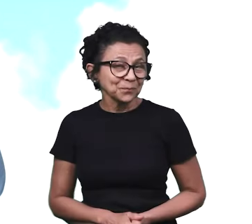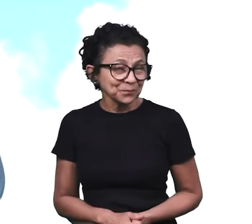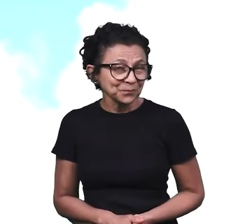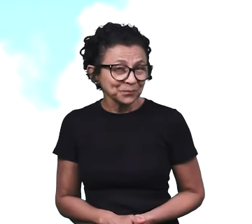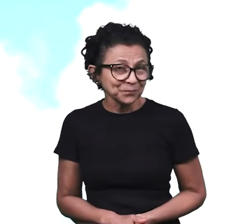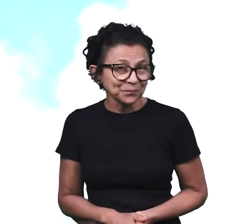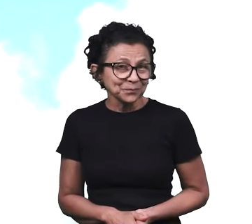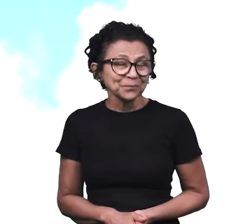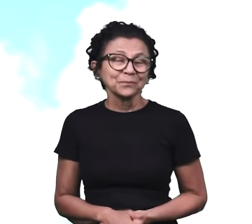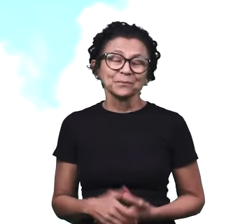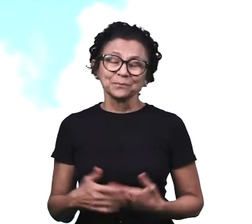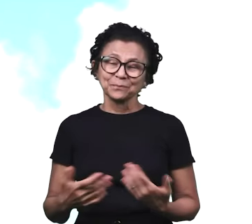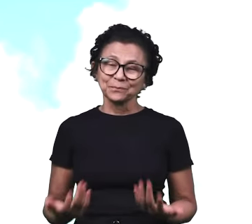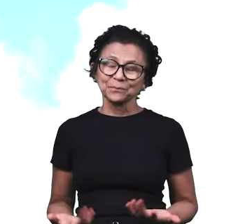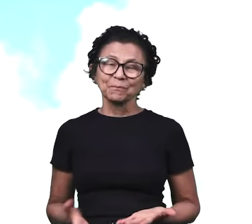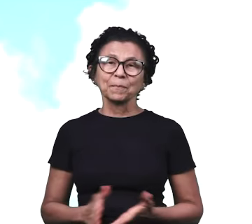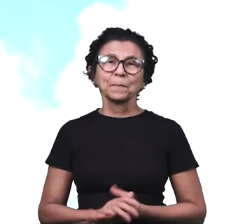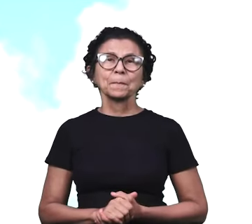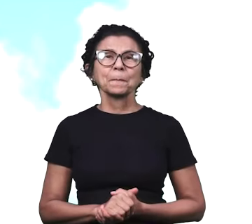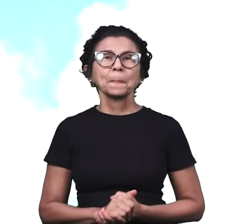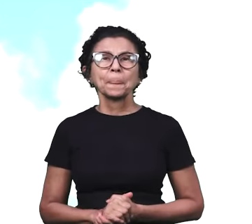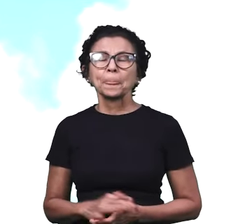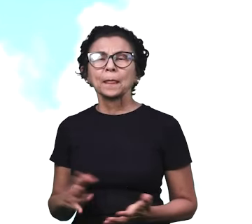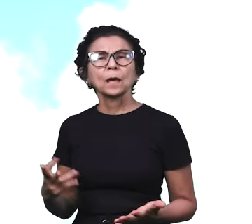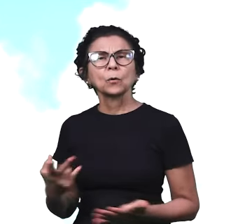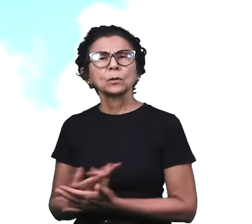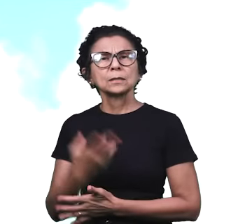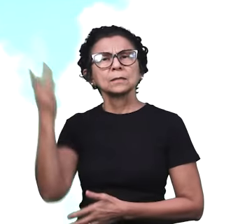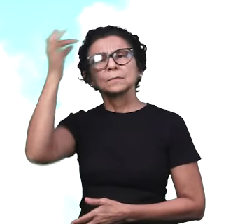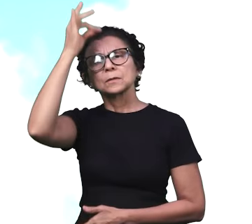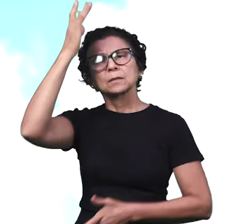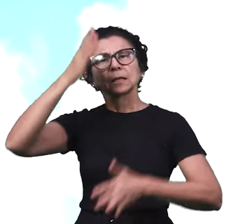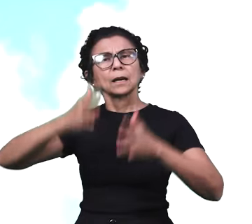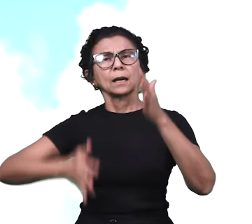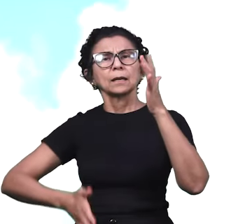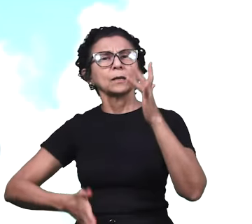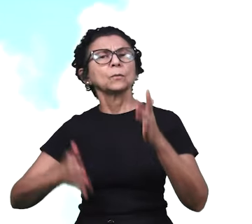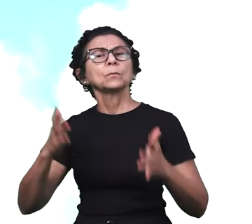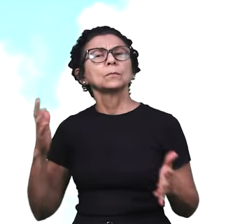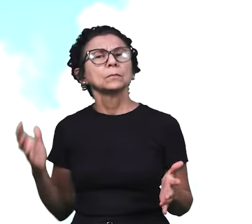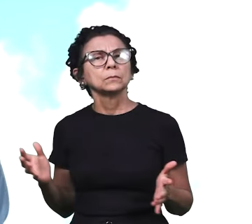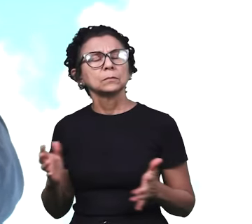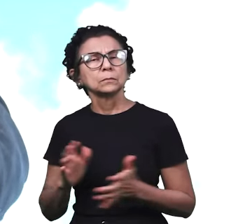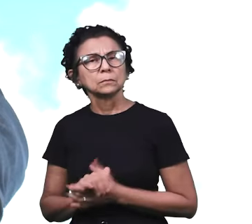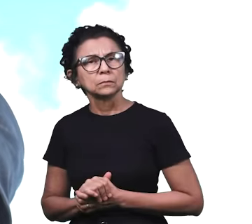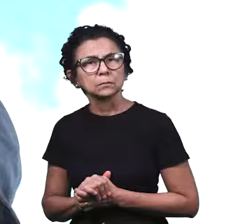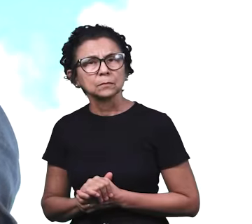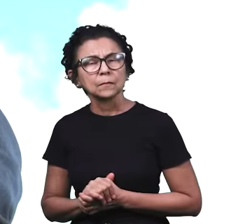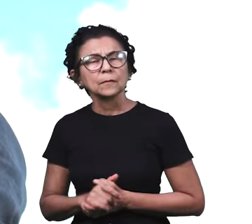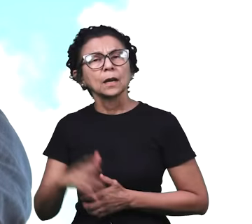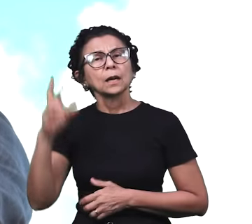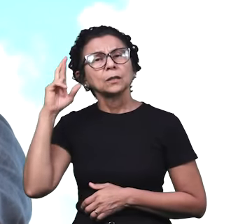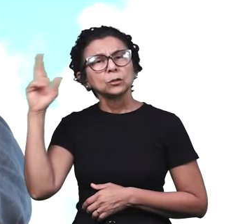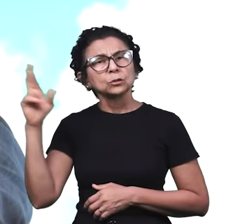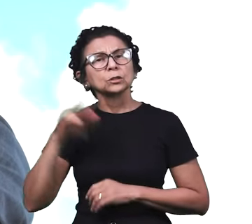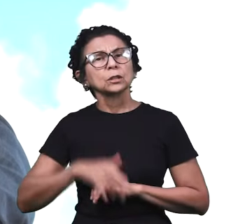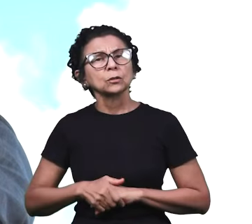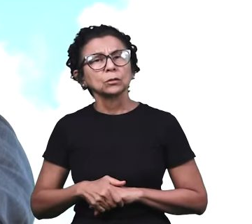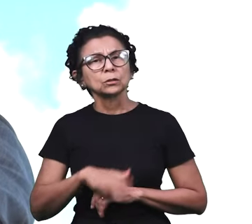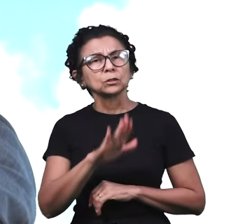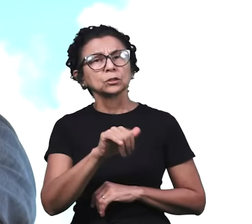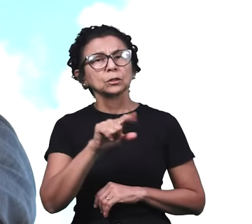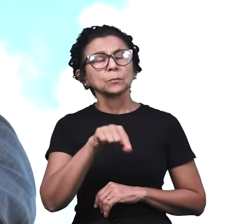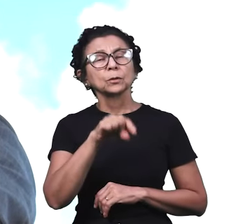fogo cair. E o Senhor deu isso a quem? Chamou um sábio de Israel? Não, chamou um pescador em